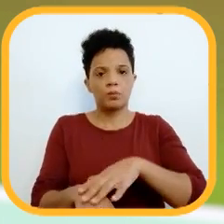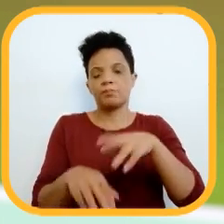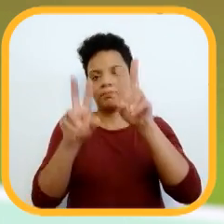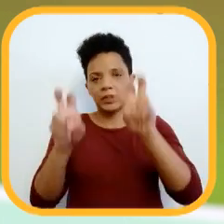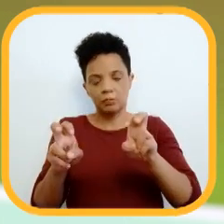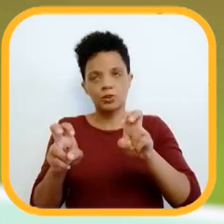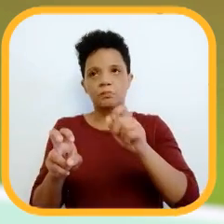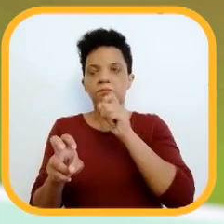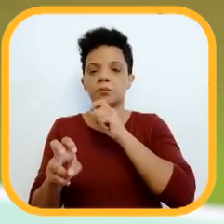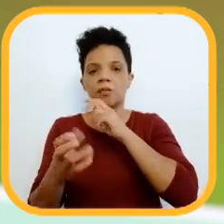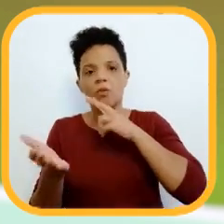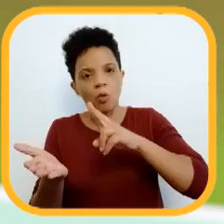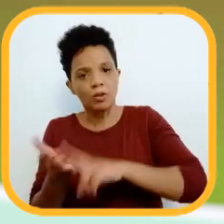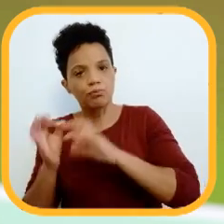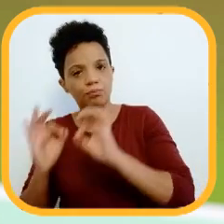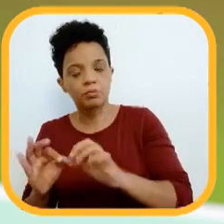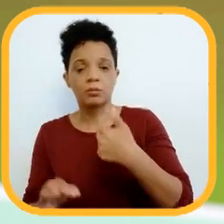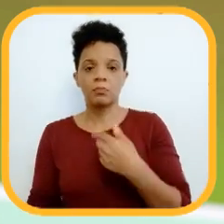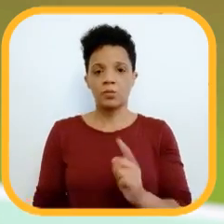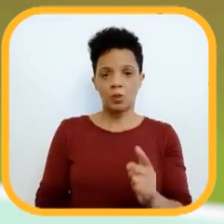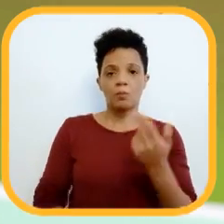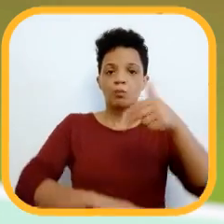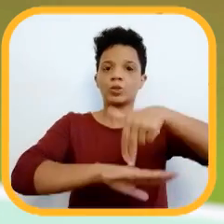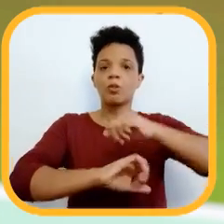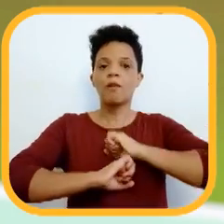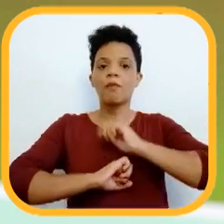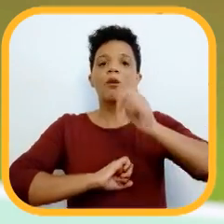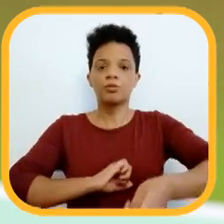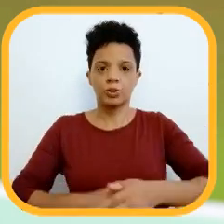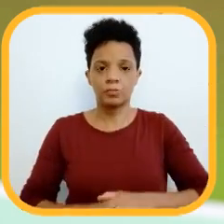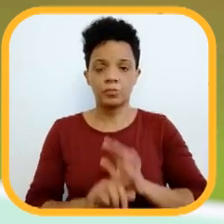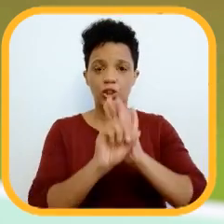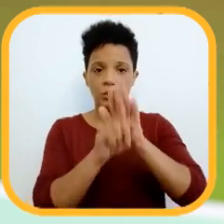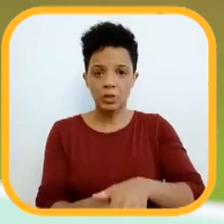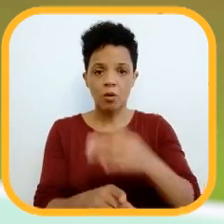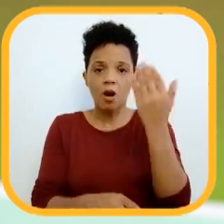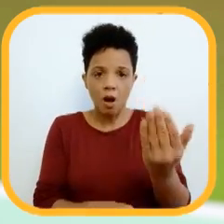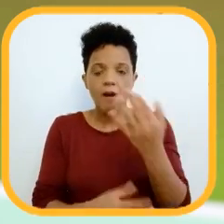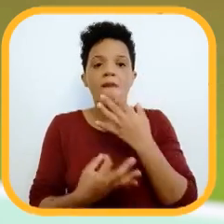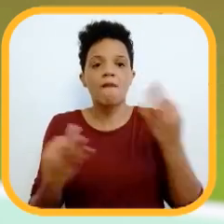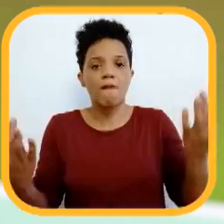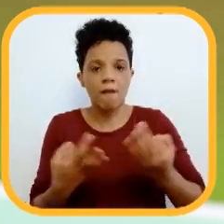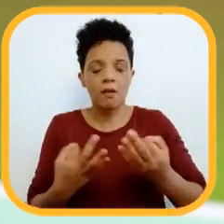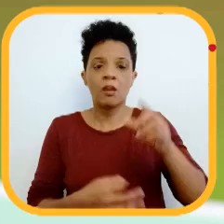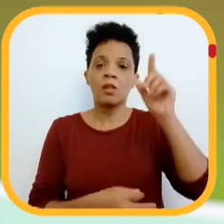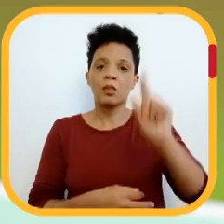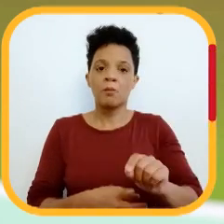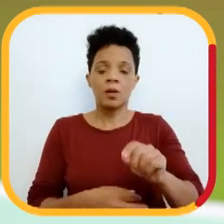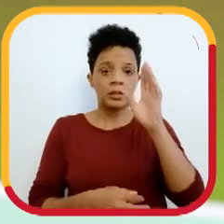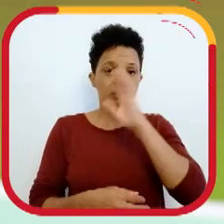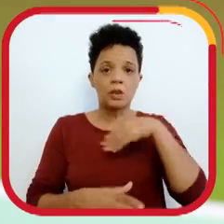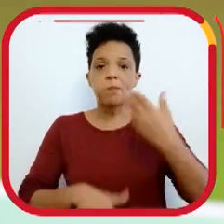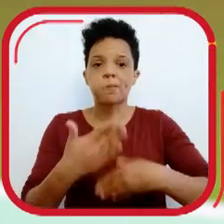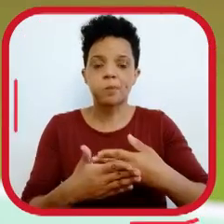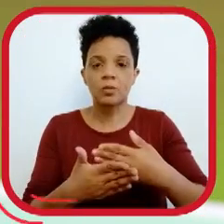por razões perfeitamente atendíveis e intelectualmente muito honestas. Não é a minha posição. A minha posição é que a discriminação existe de facto e que